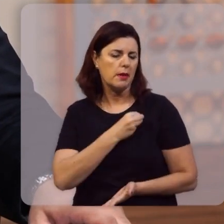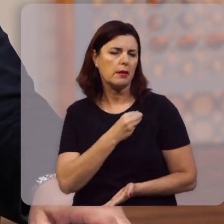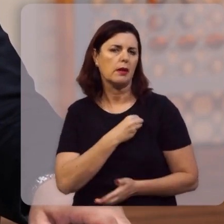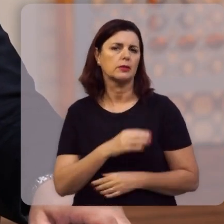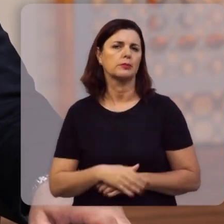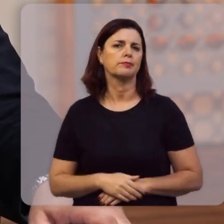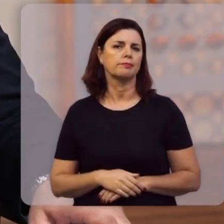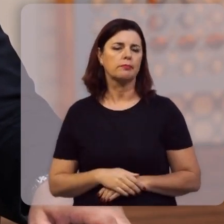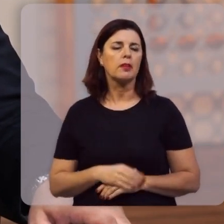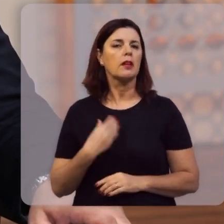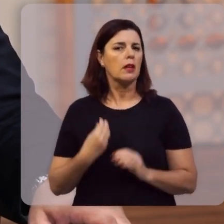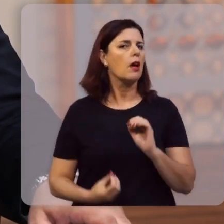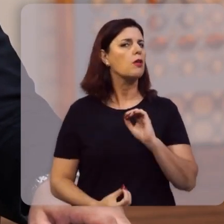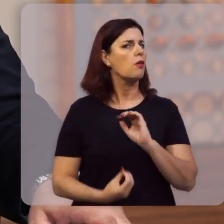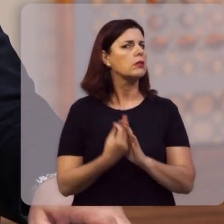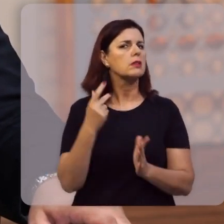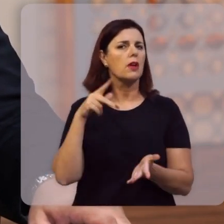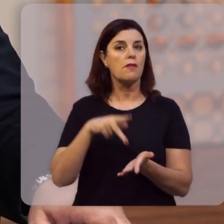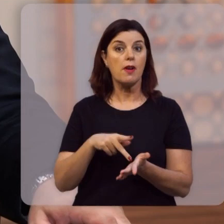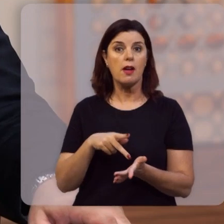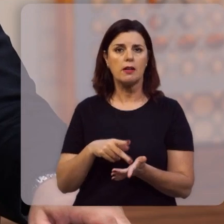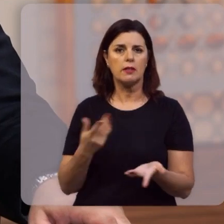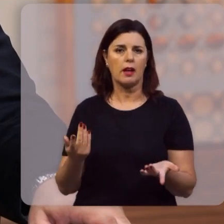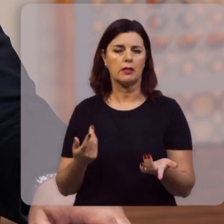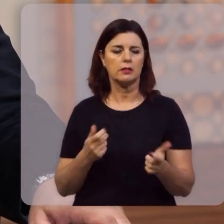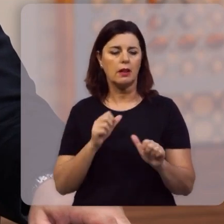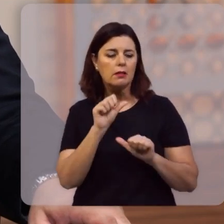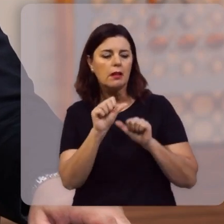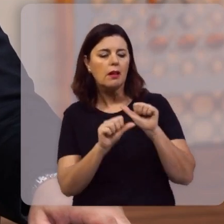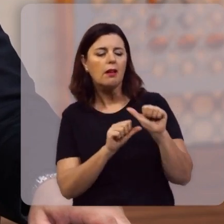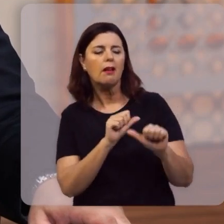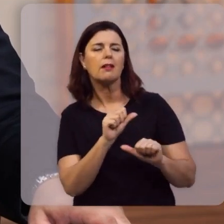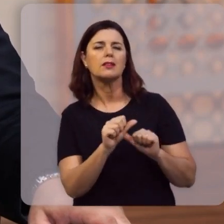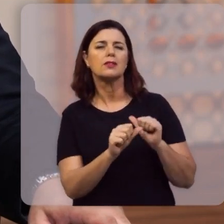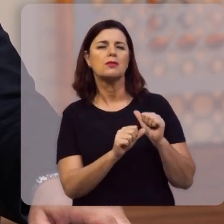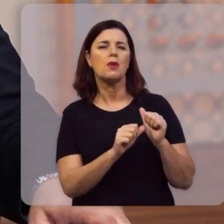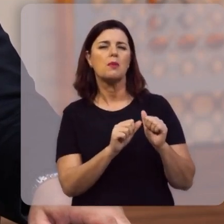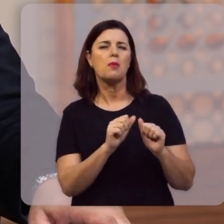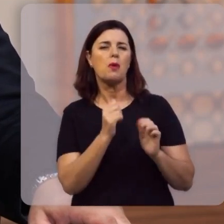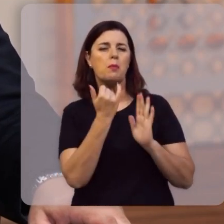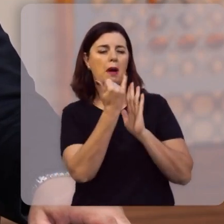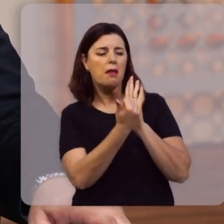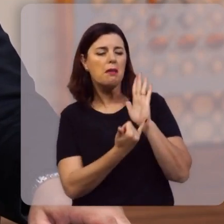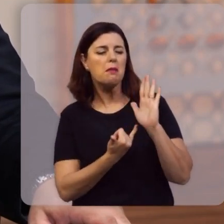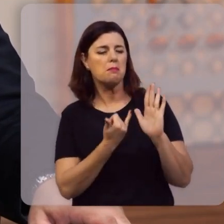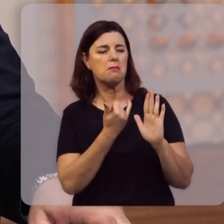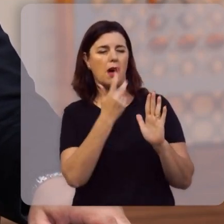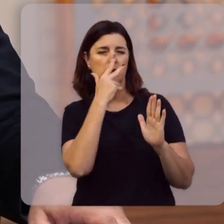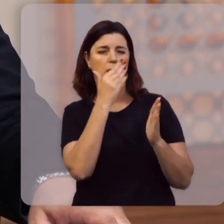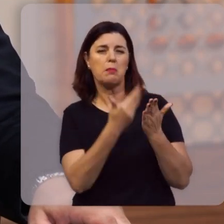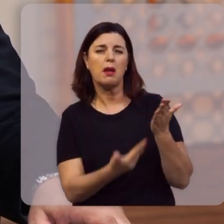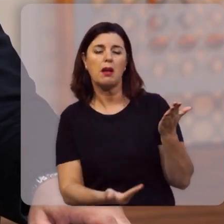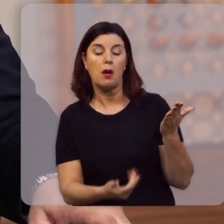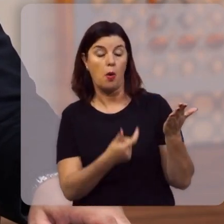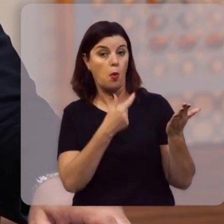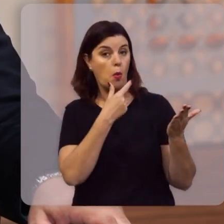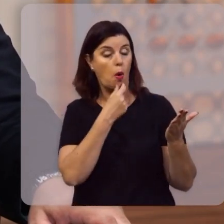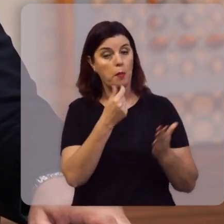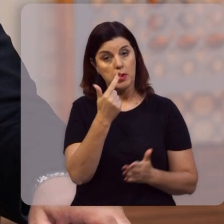caiu. E essa então se tornou uma imagem caída. Então agora o homem já não tem